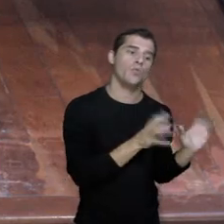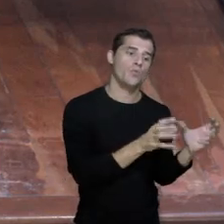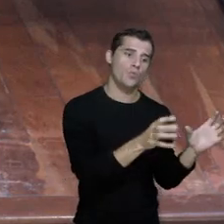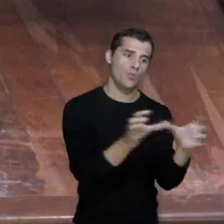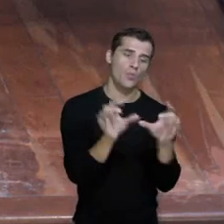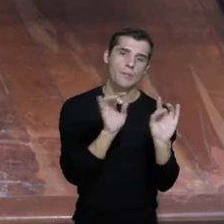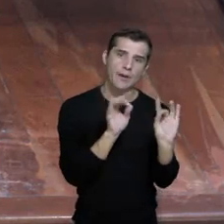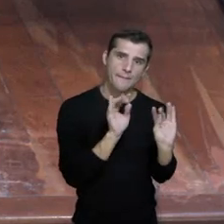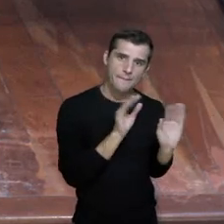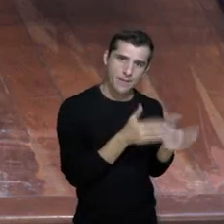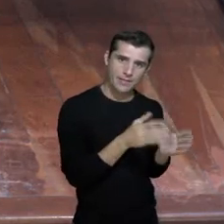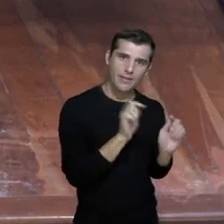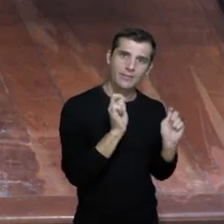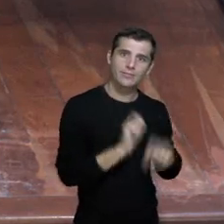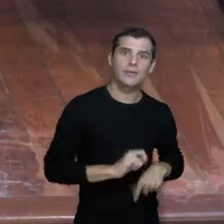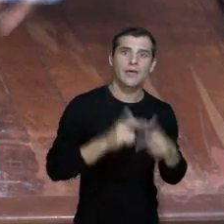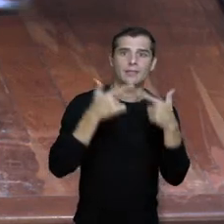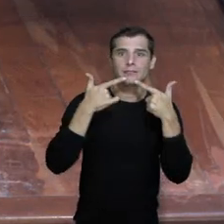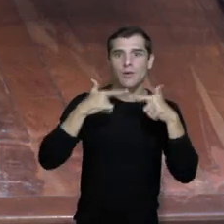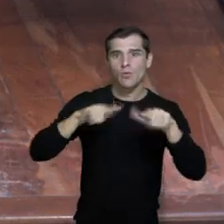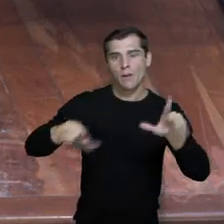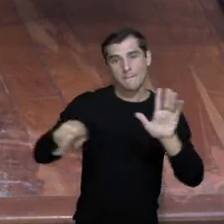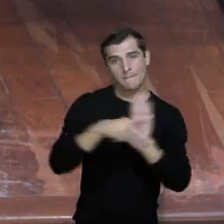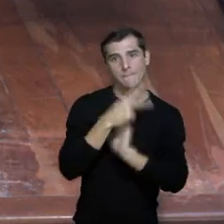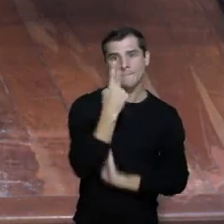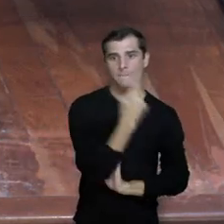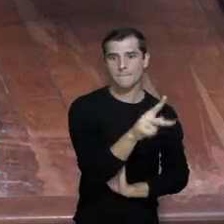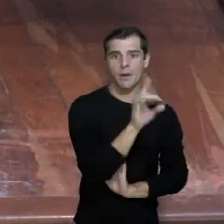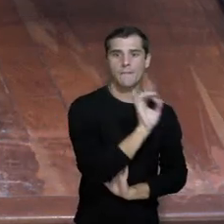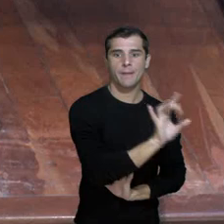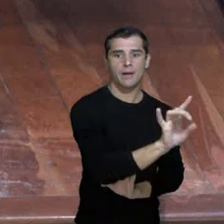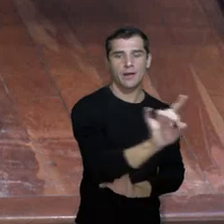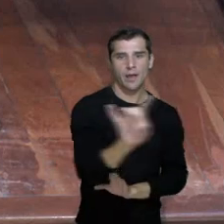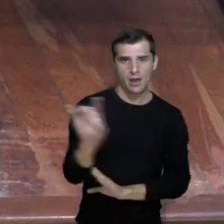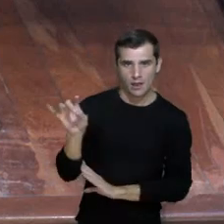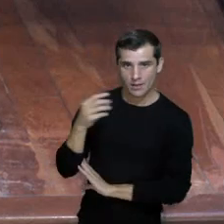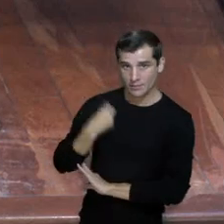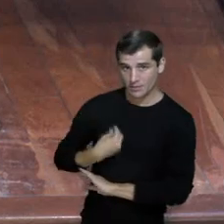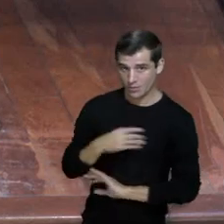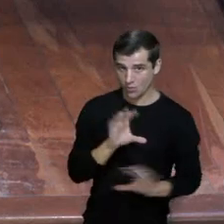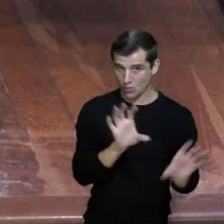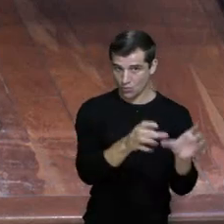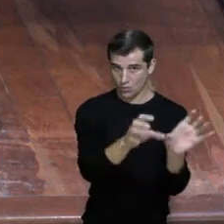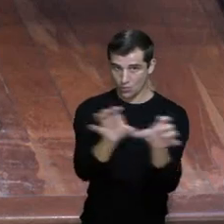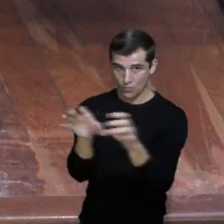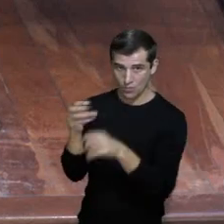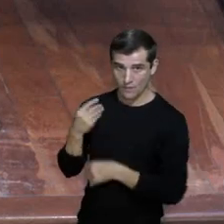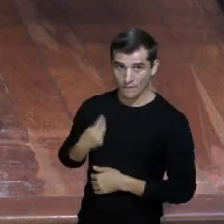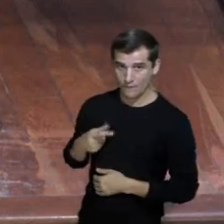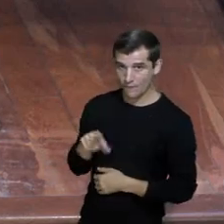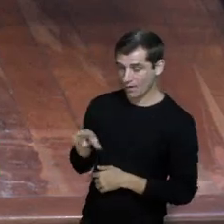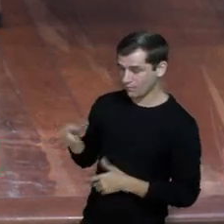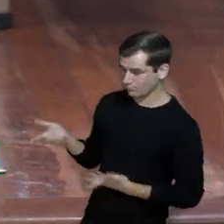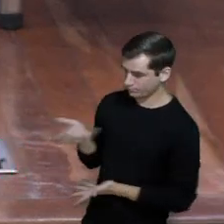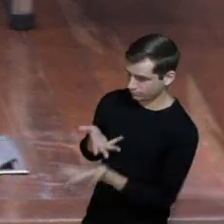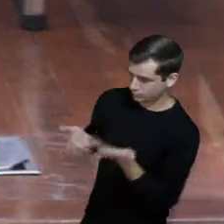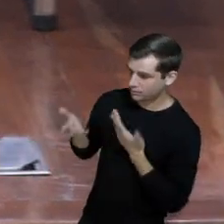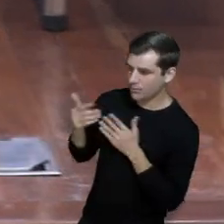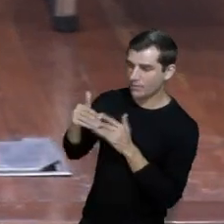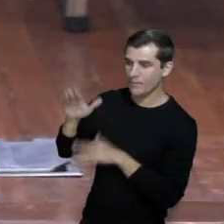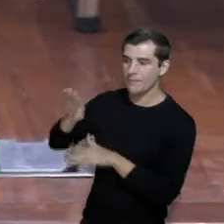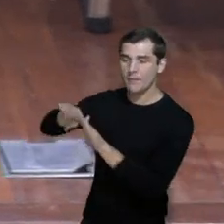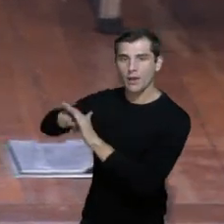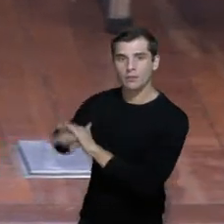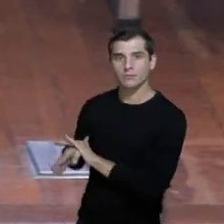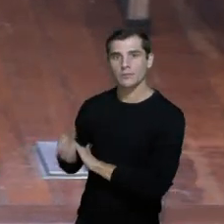trabalhe linguagens que possam chegar especificamente né eu falo com empresariado Então eu tenho na minha né